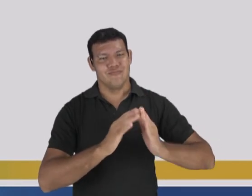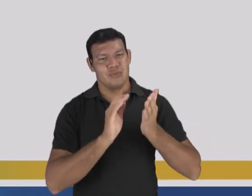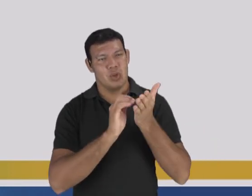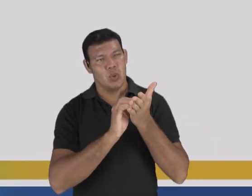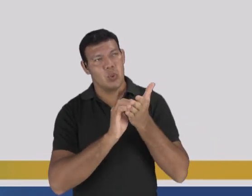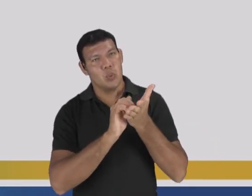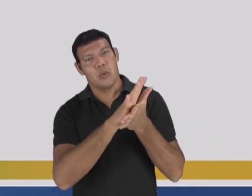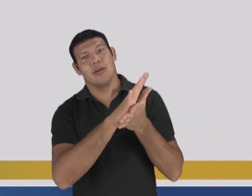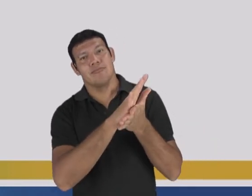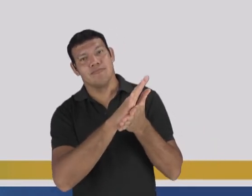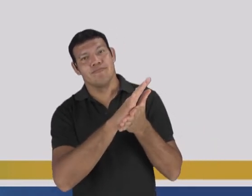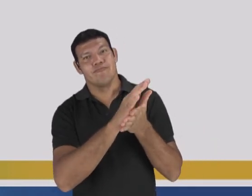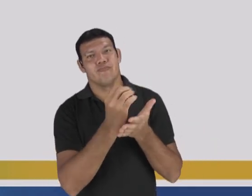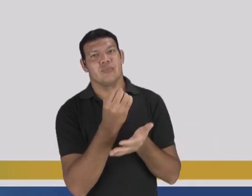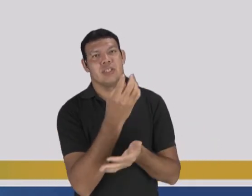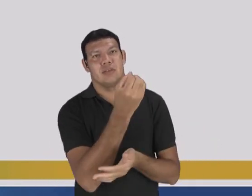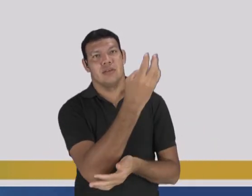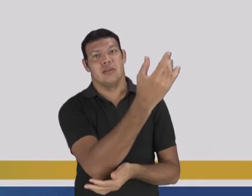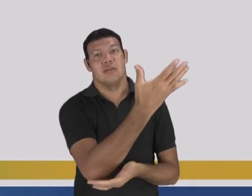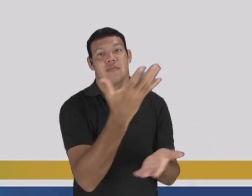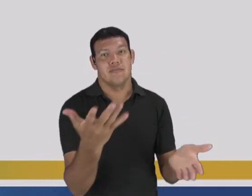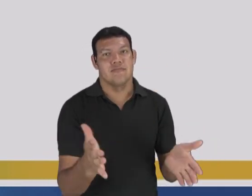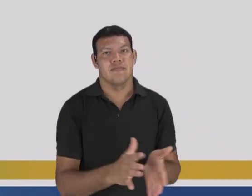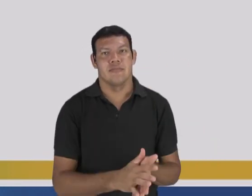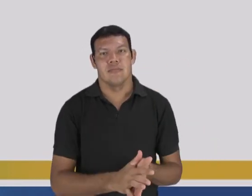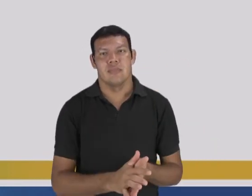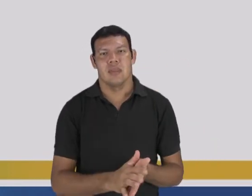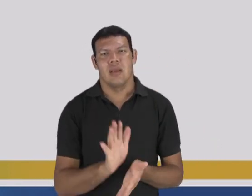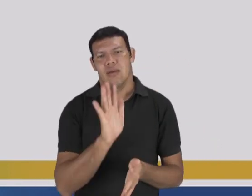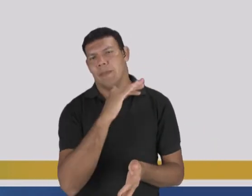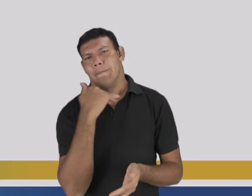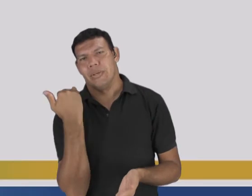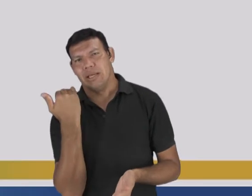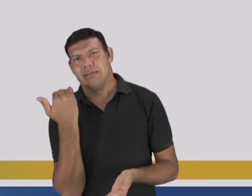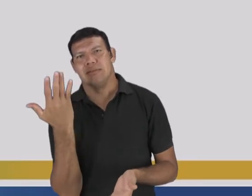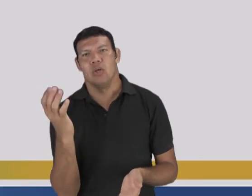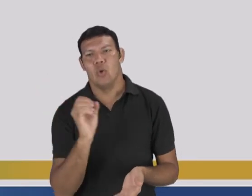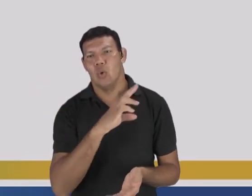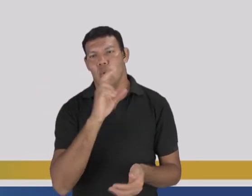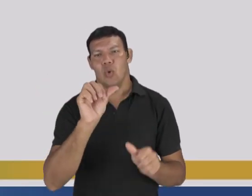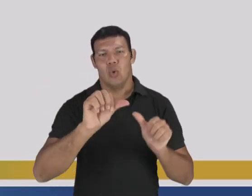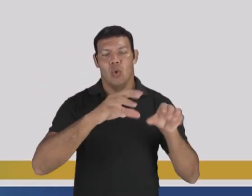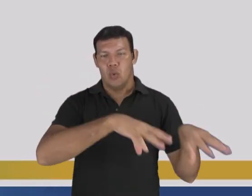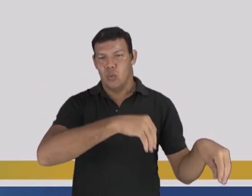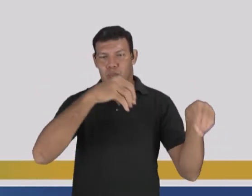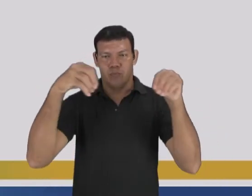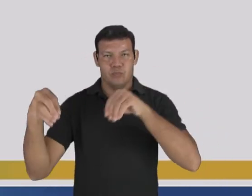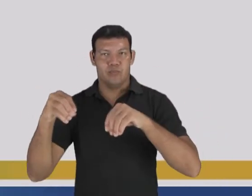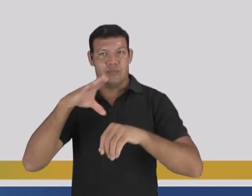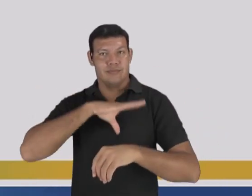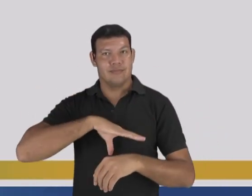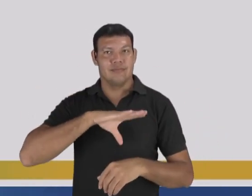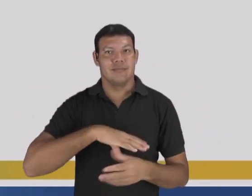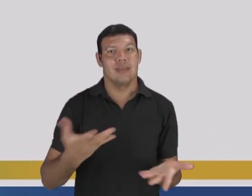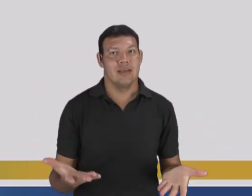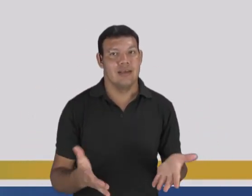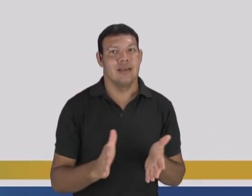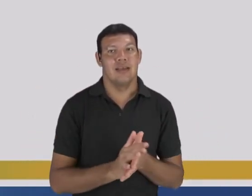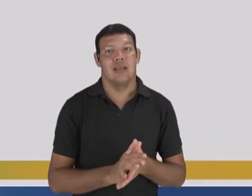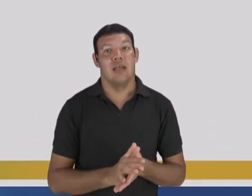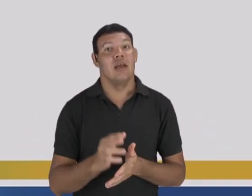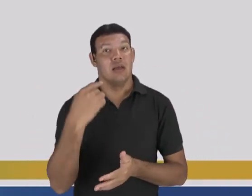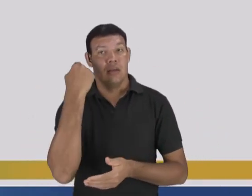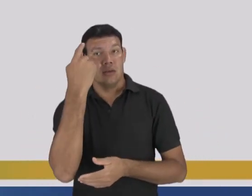mesmo no Brasil, né? Você diz adeus a uma pessoa, geralmente ou quando morre ou quando ela mudou de cidade. Já no espanhol não, o adeus ele é